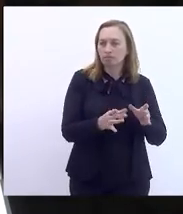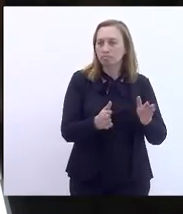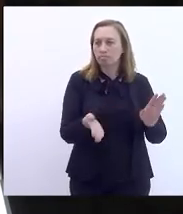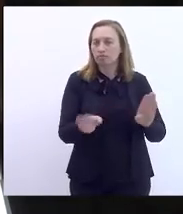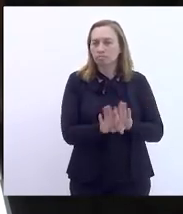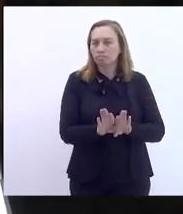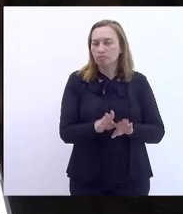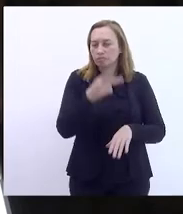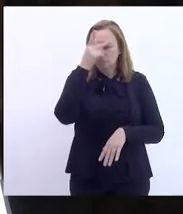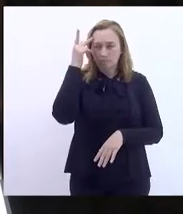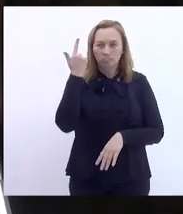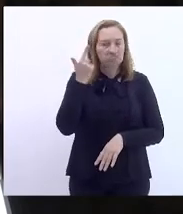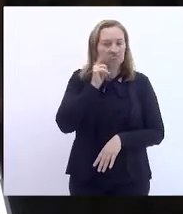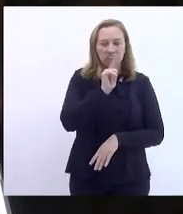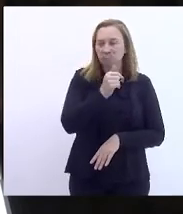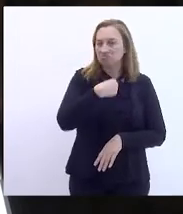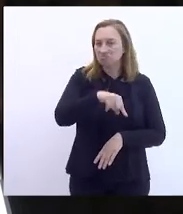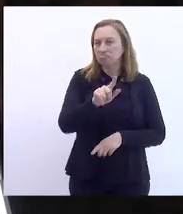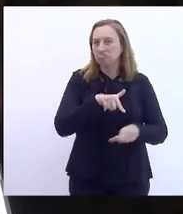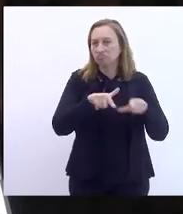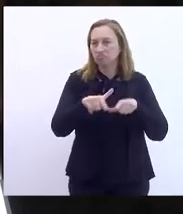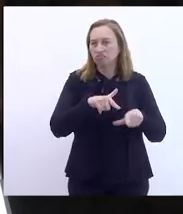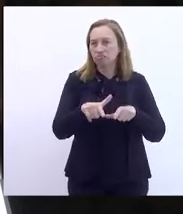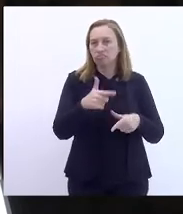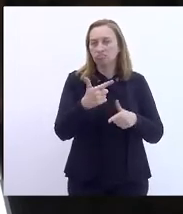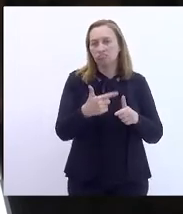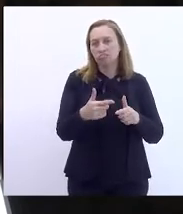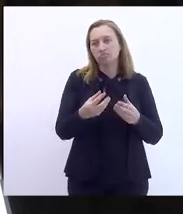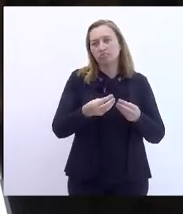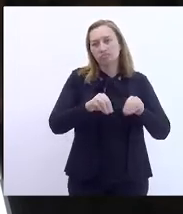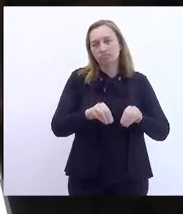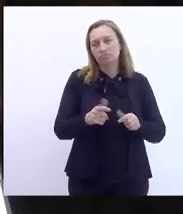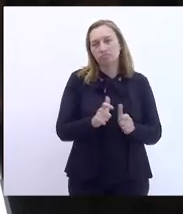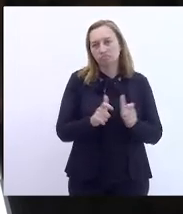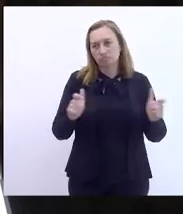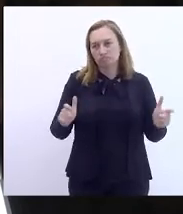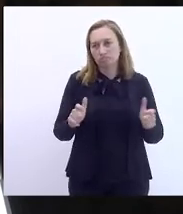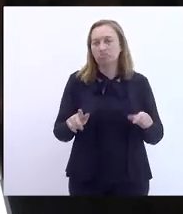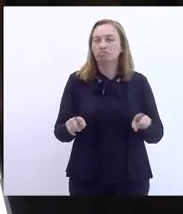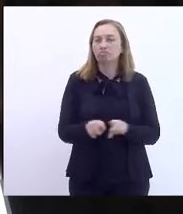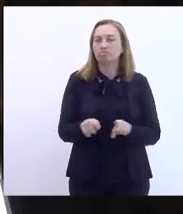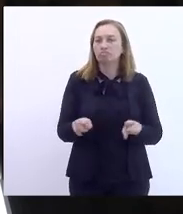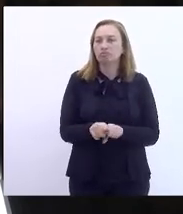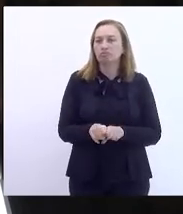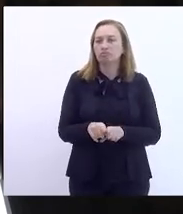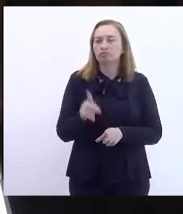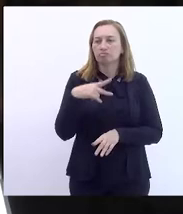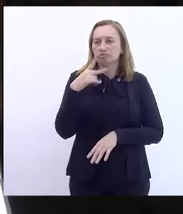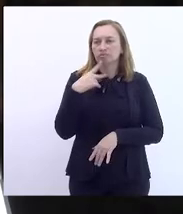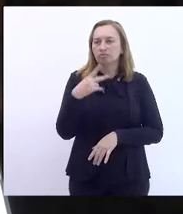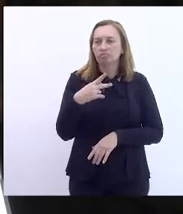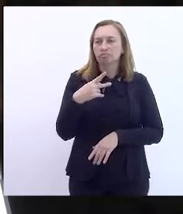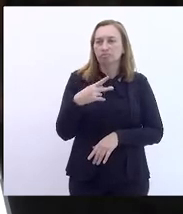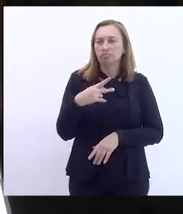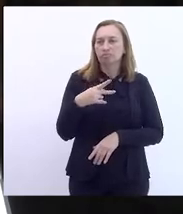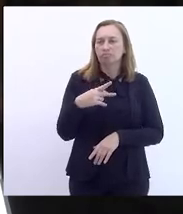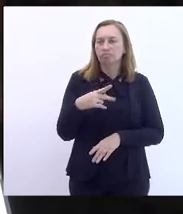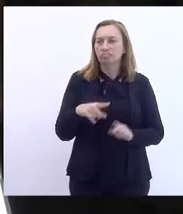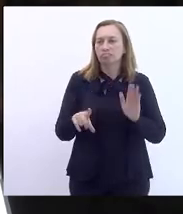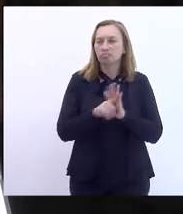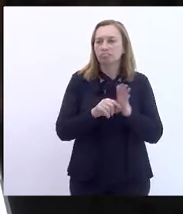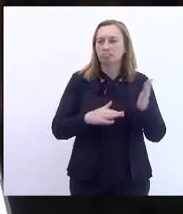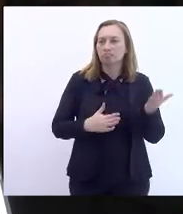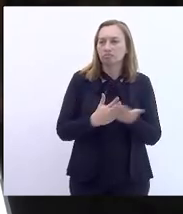sair para trabalhar e os danos são incalculáveis também sobre esse ponto foi falado muito sobre a legislação